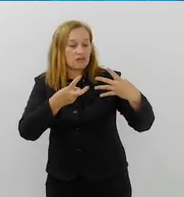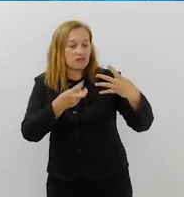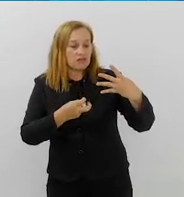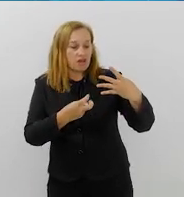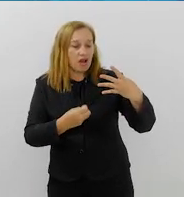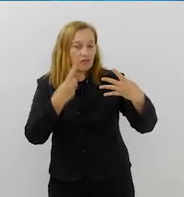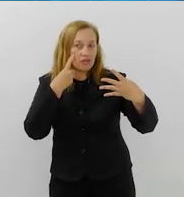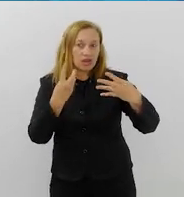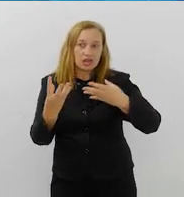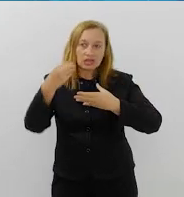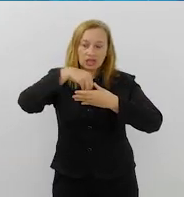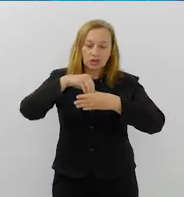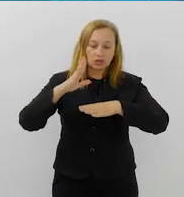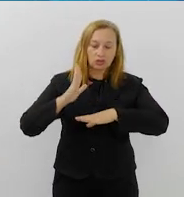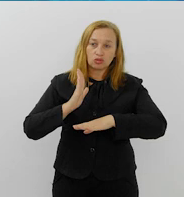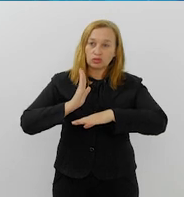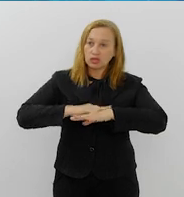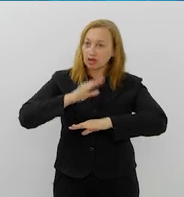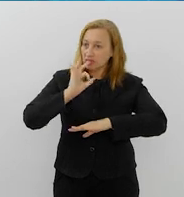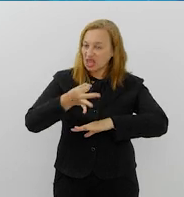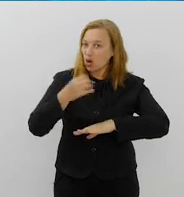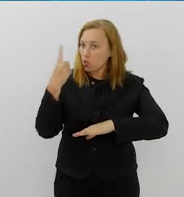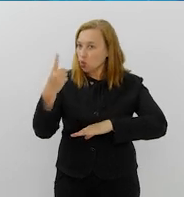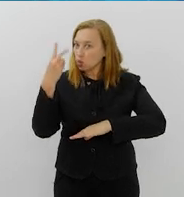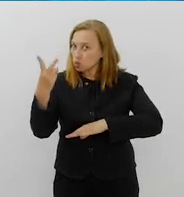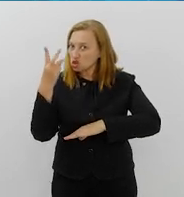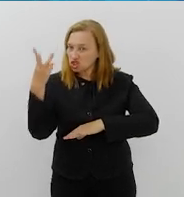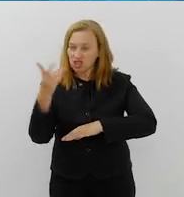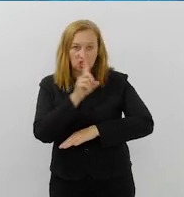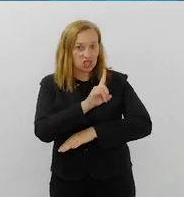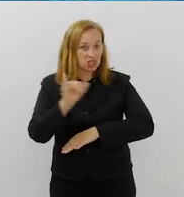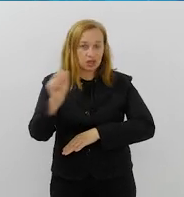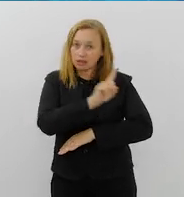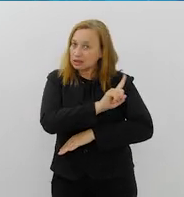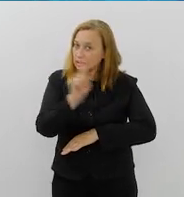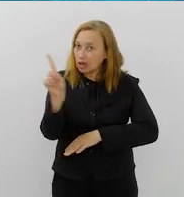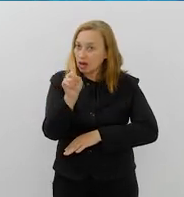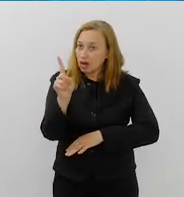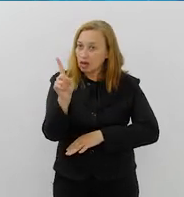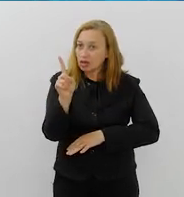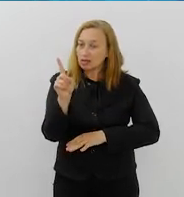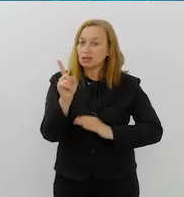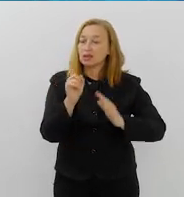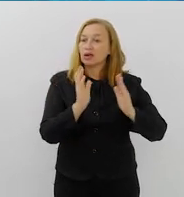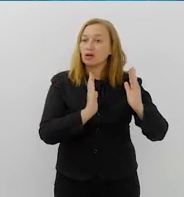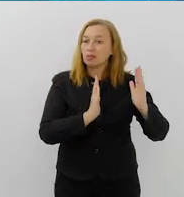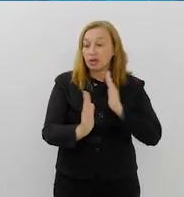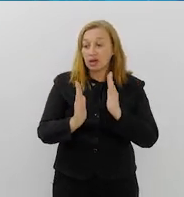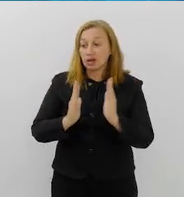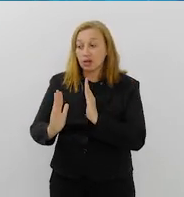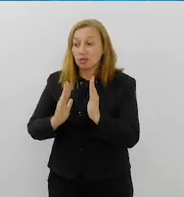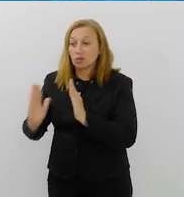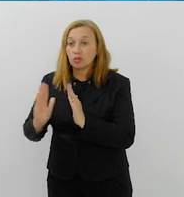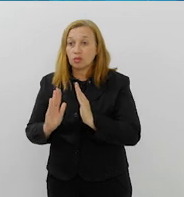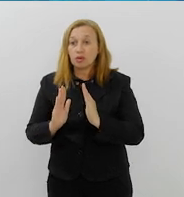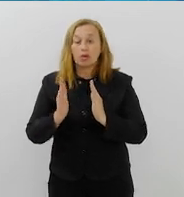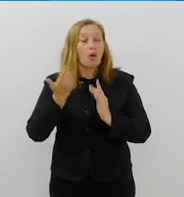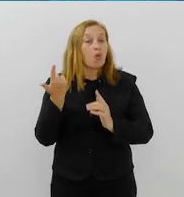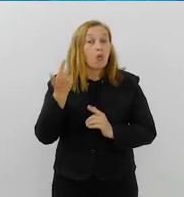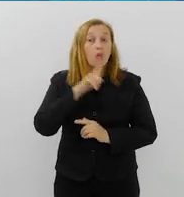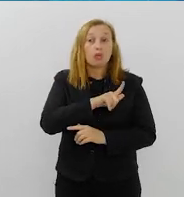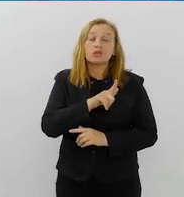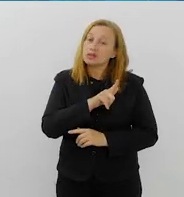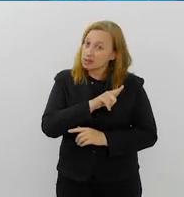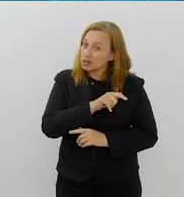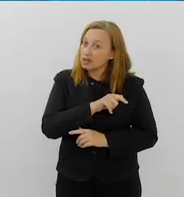vão estar acontecendo dentro de um certo tempo, porque não é um dia, nem dois, nem três, né? É com uma certa regularidade, para